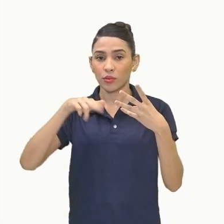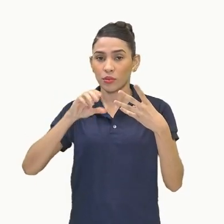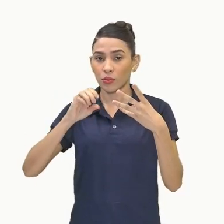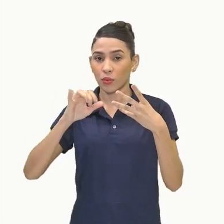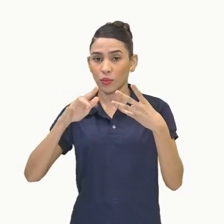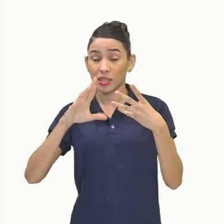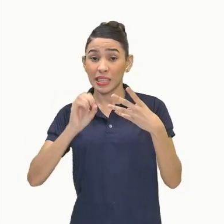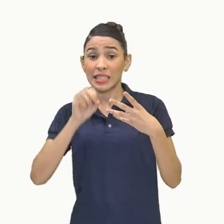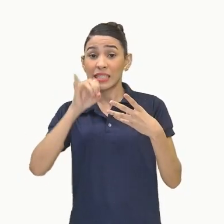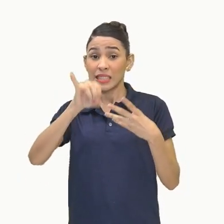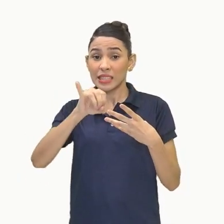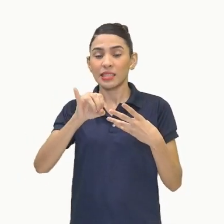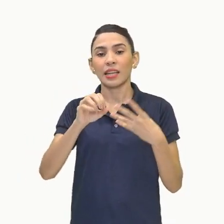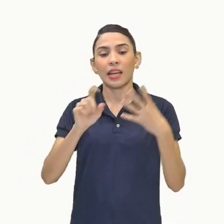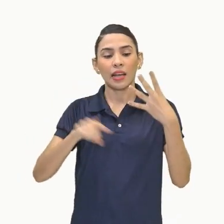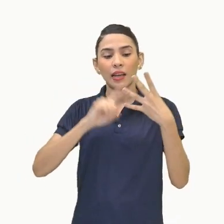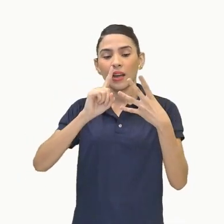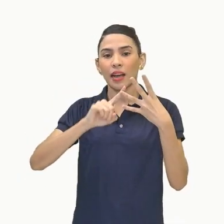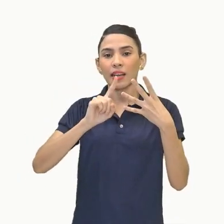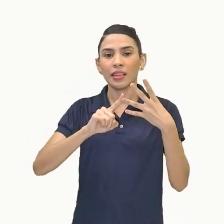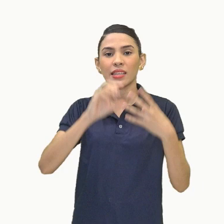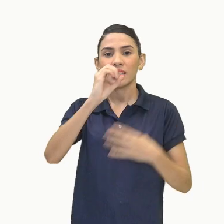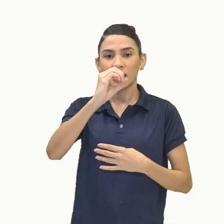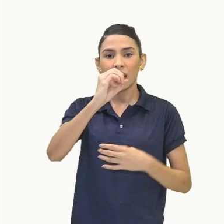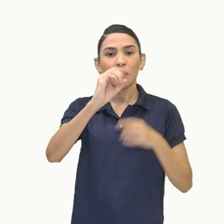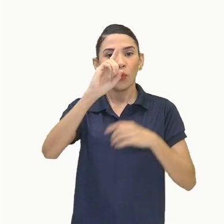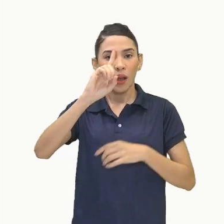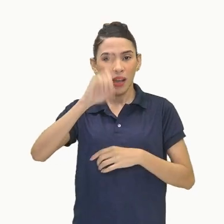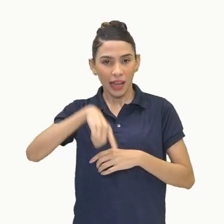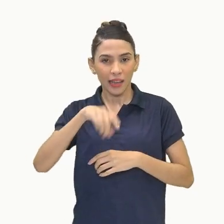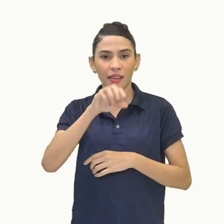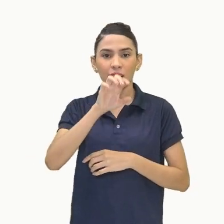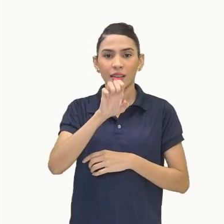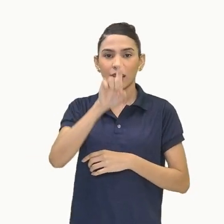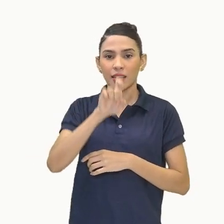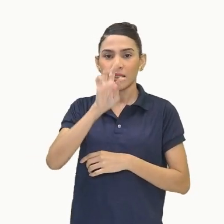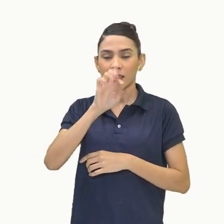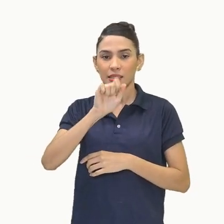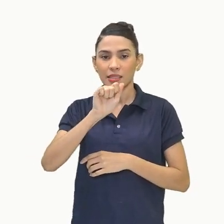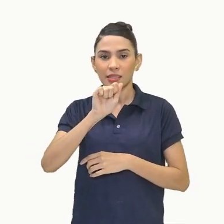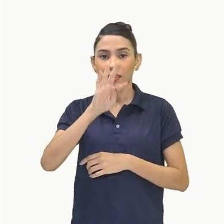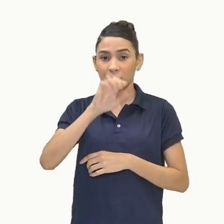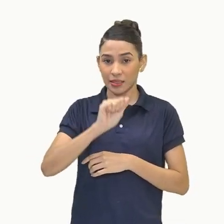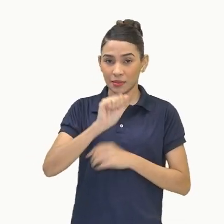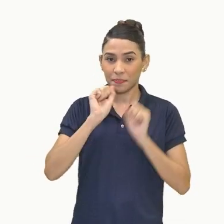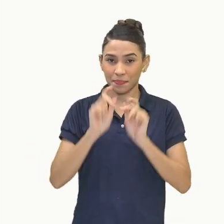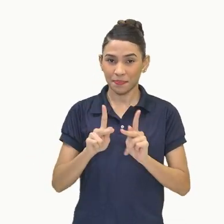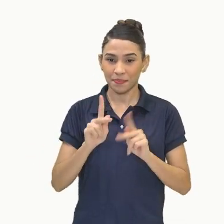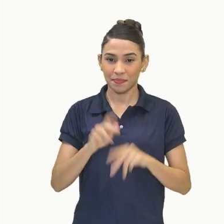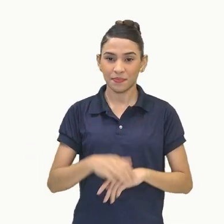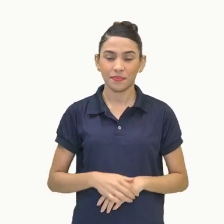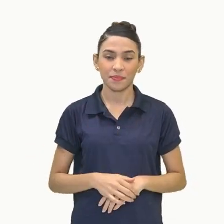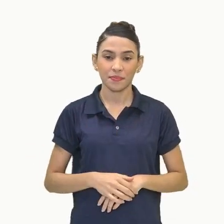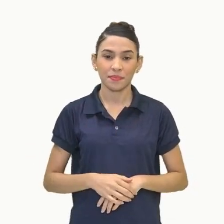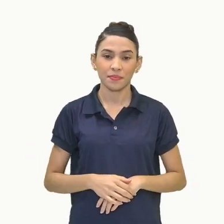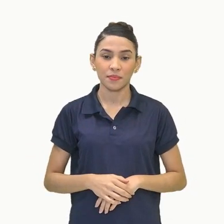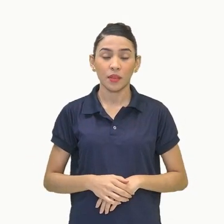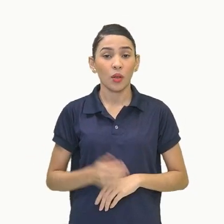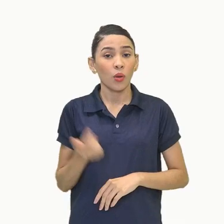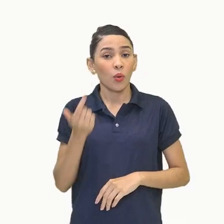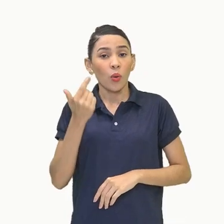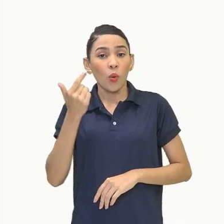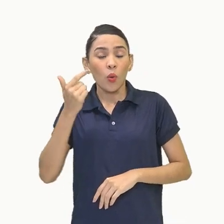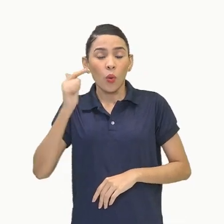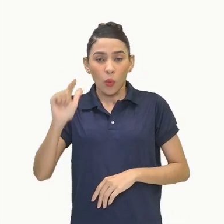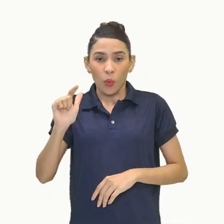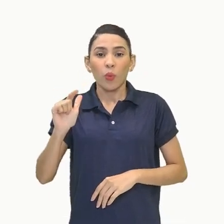divisão é exata. Beleza? Então, vamos falar agora, também vamos recordar, uma outra